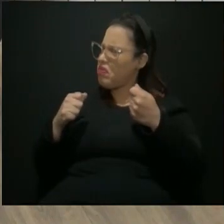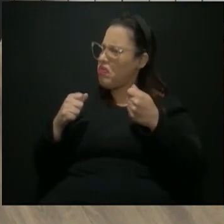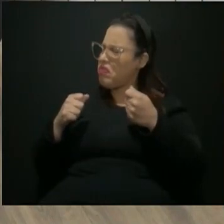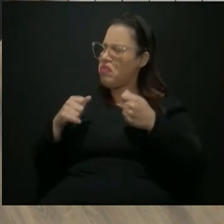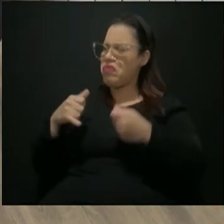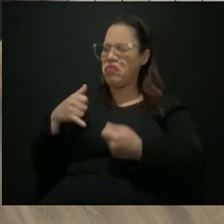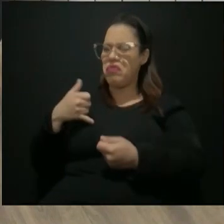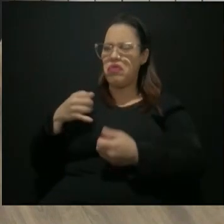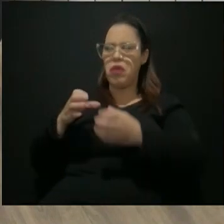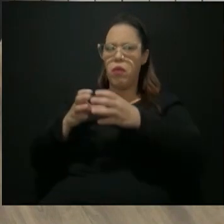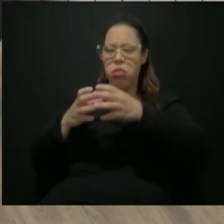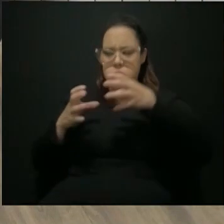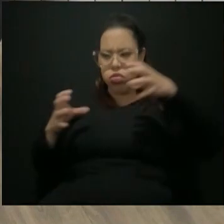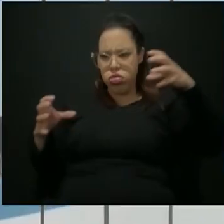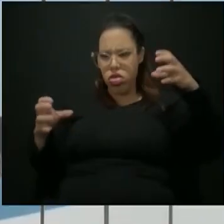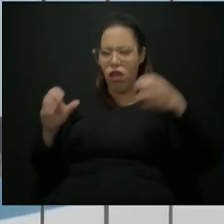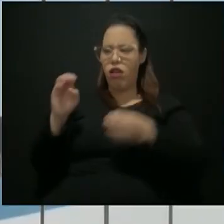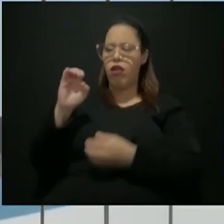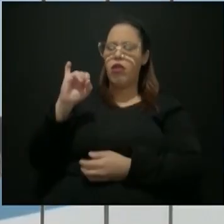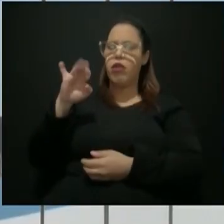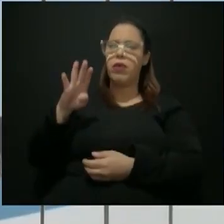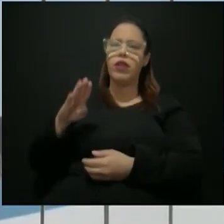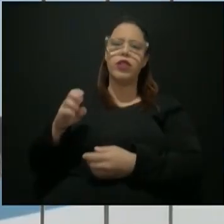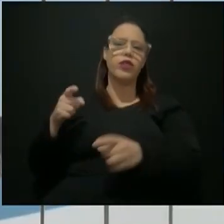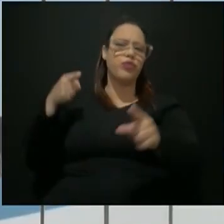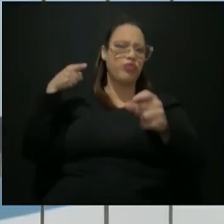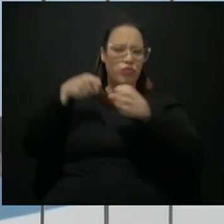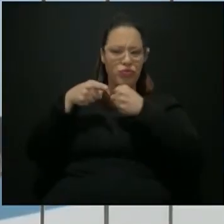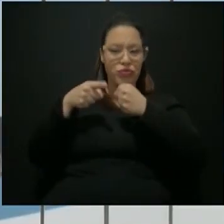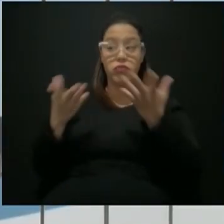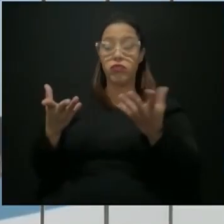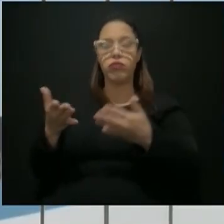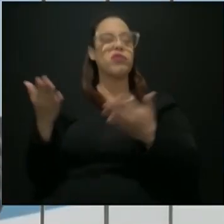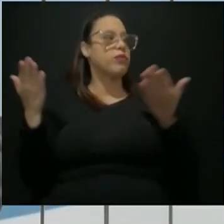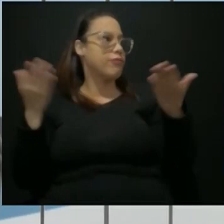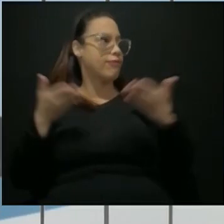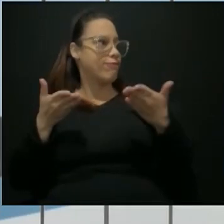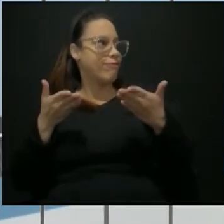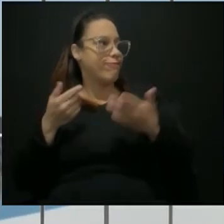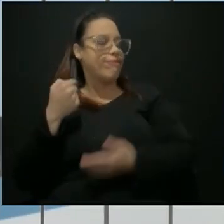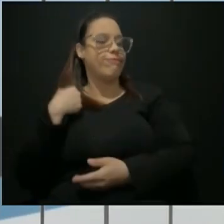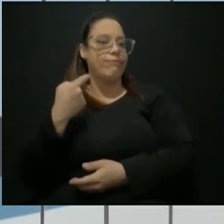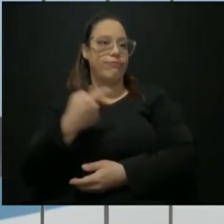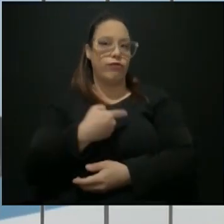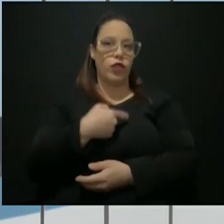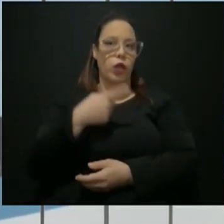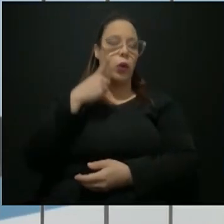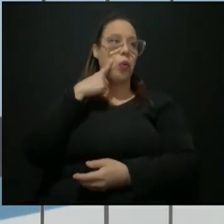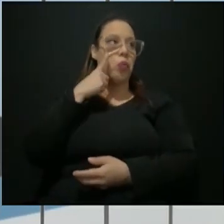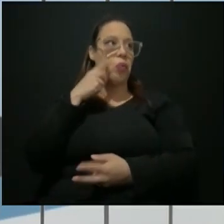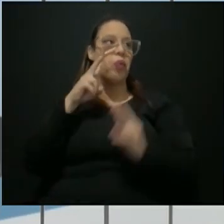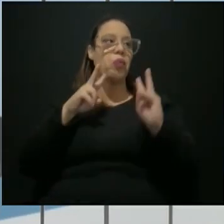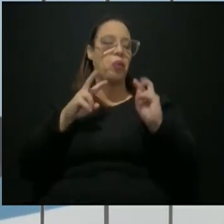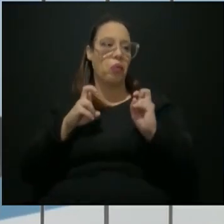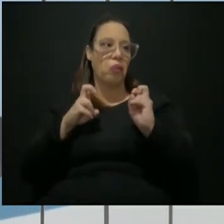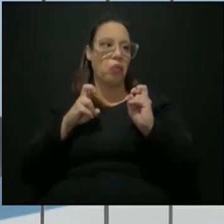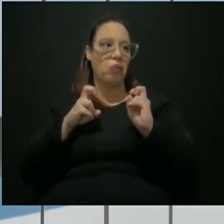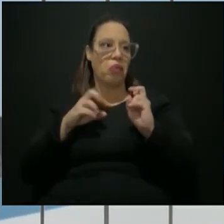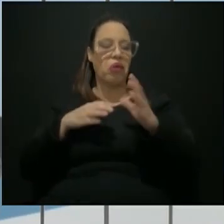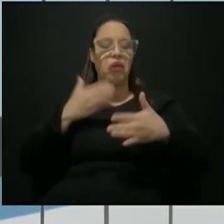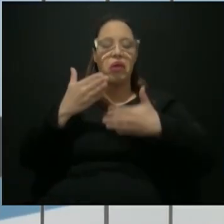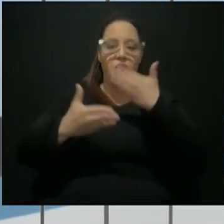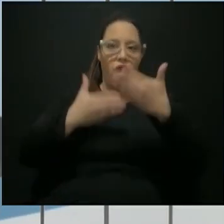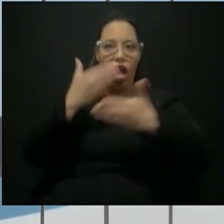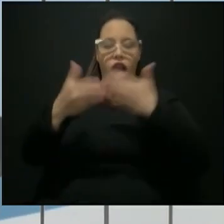IBGE aponta? Então, hoje, né, a gente já verifica esse processo de transição demográfica